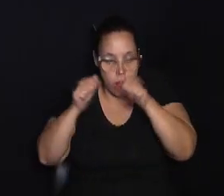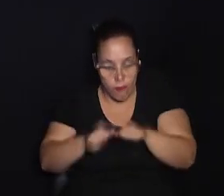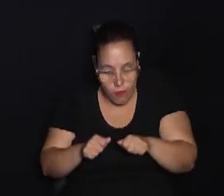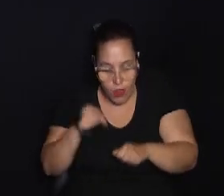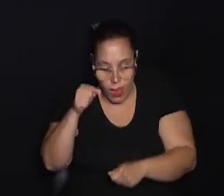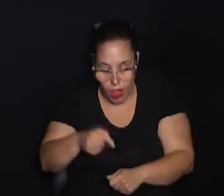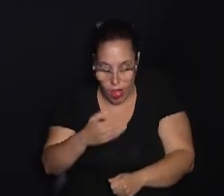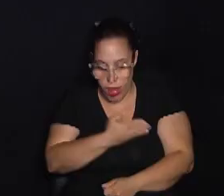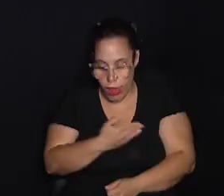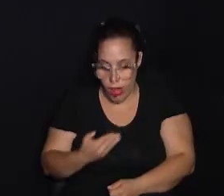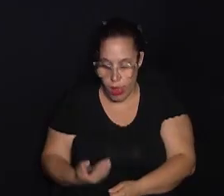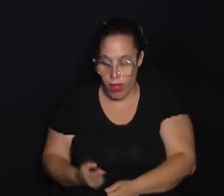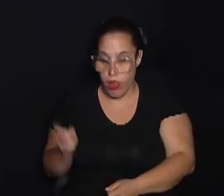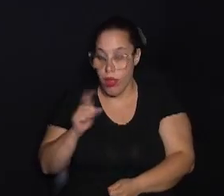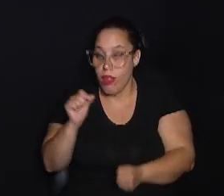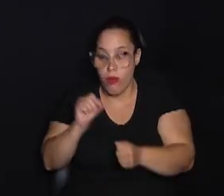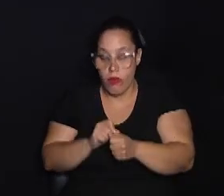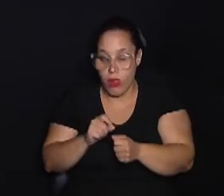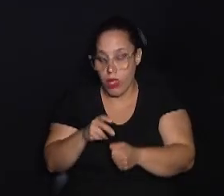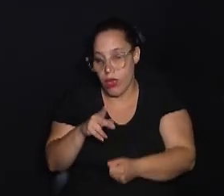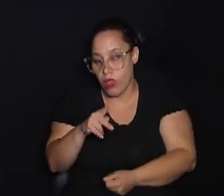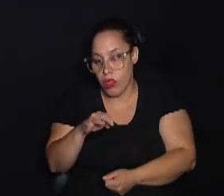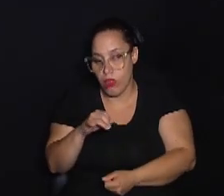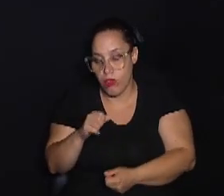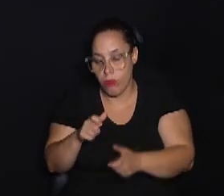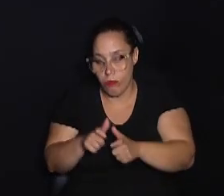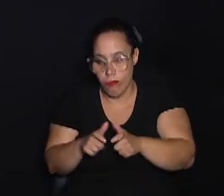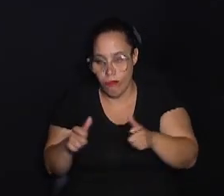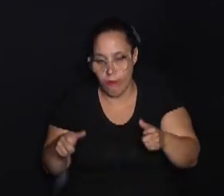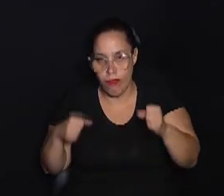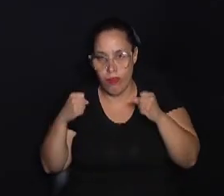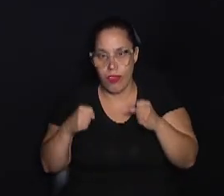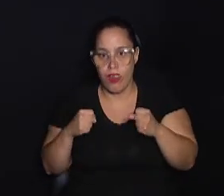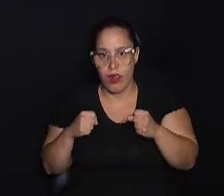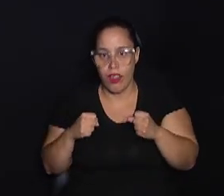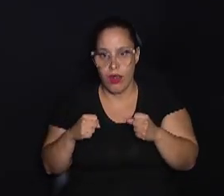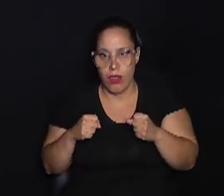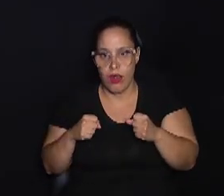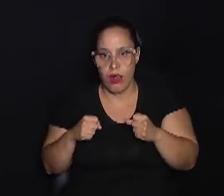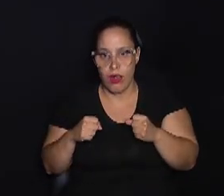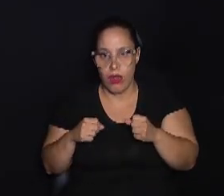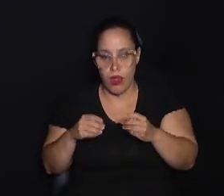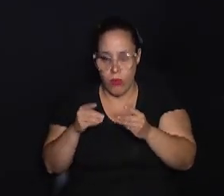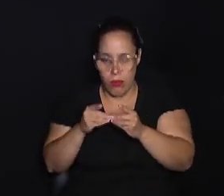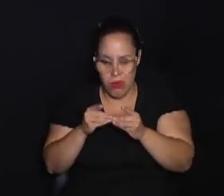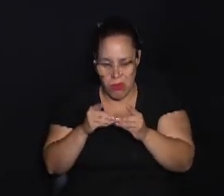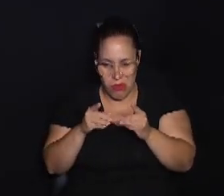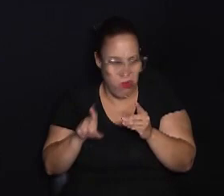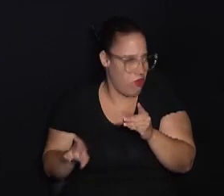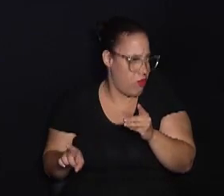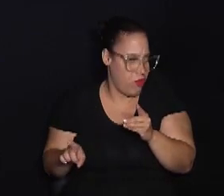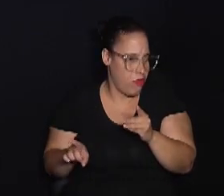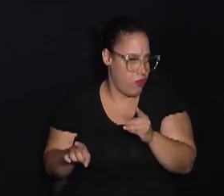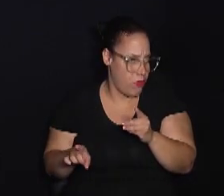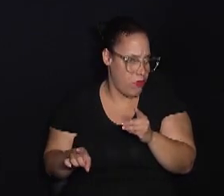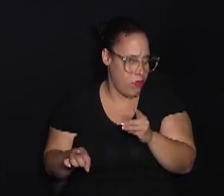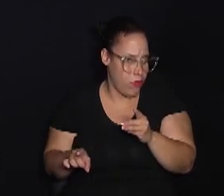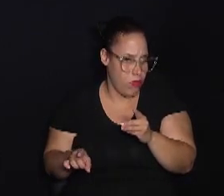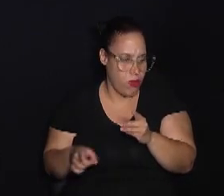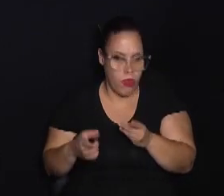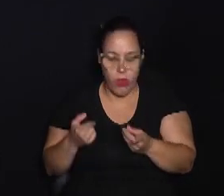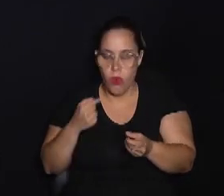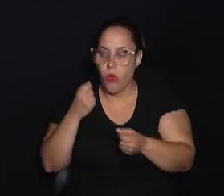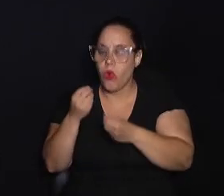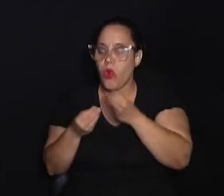em Campinas não fazer hora extra vai ser muito grande. Isso pode causar uma desassistência. Então, o que versa esse projeto de